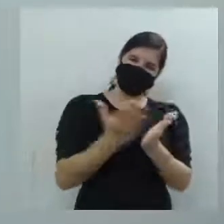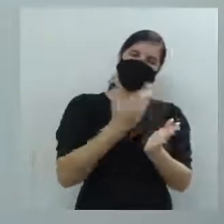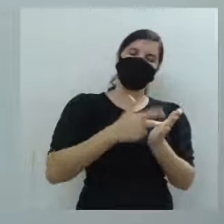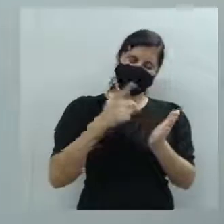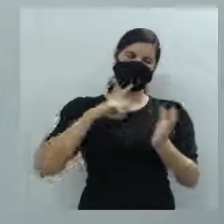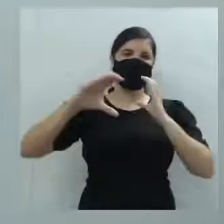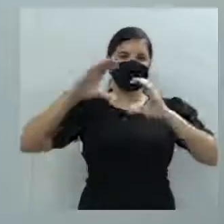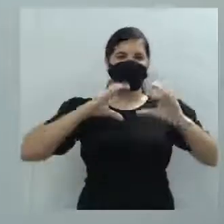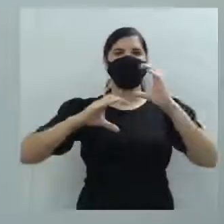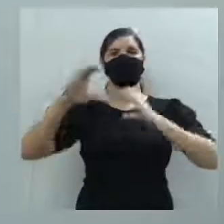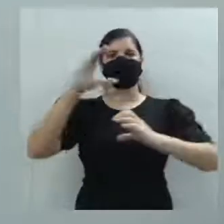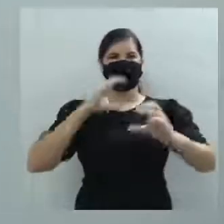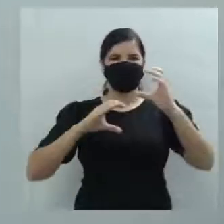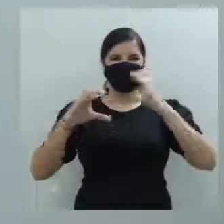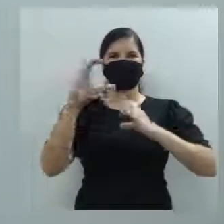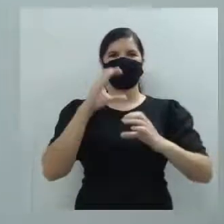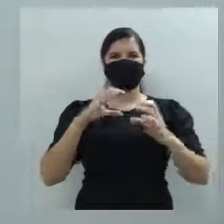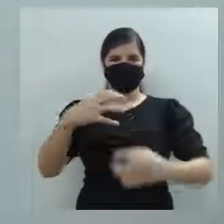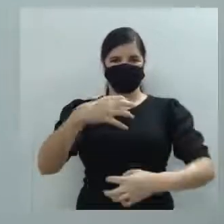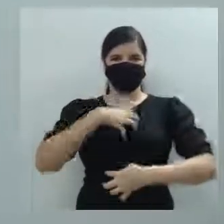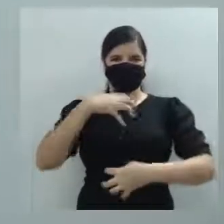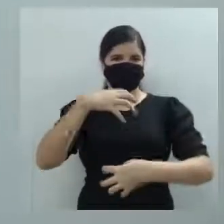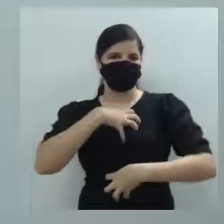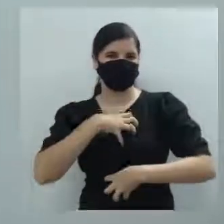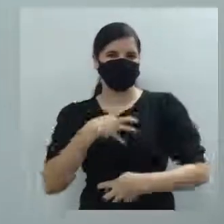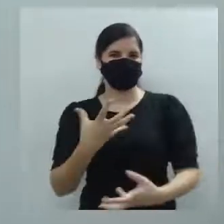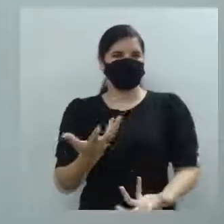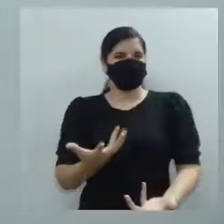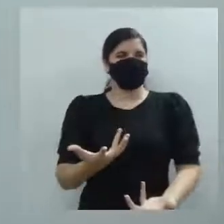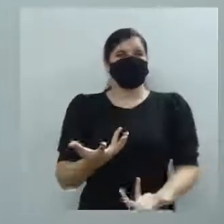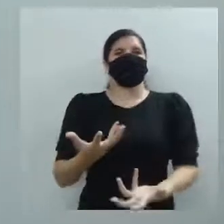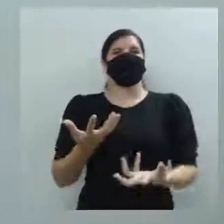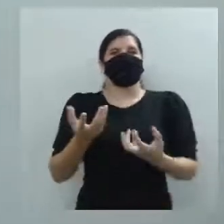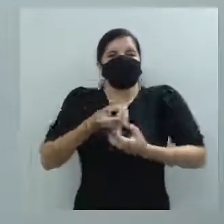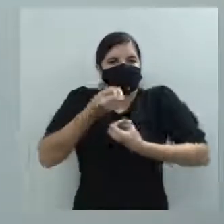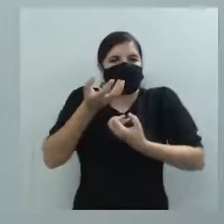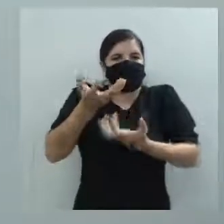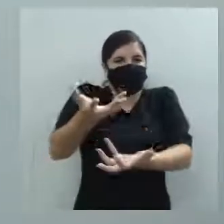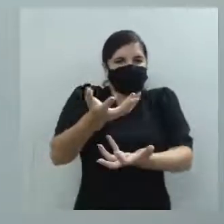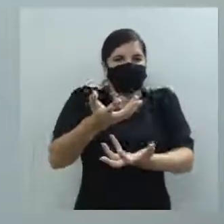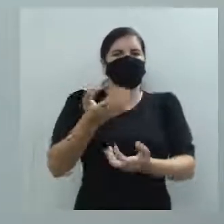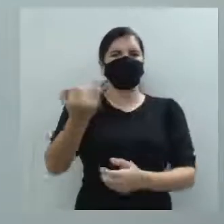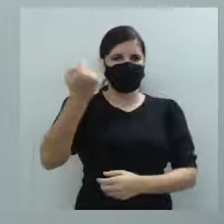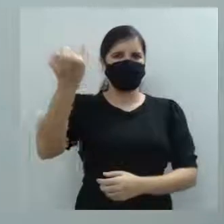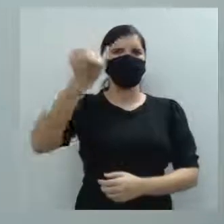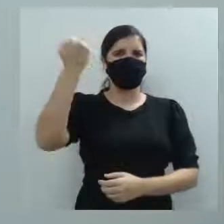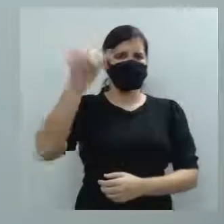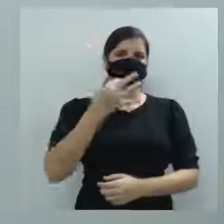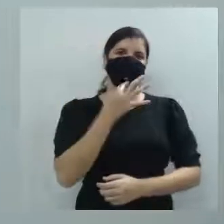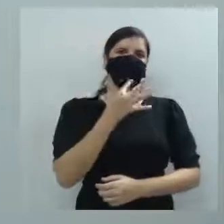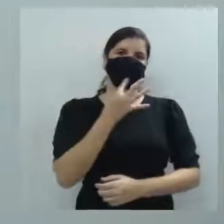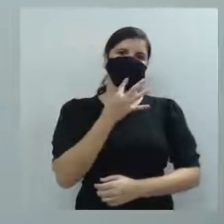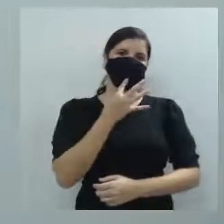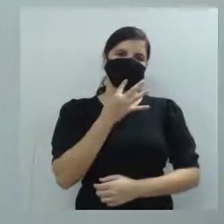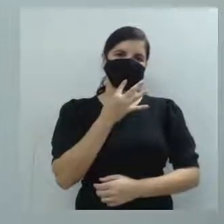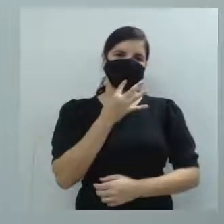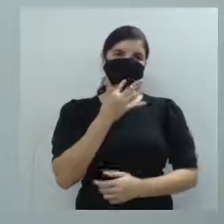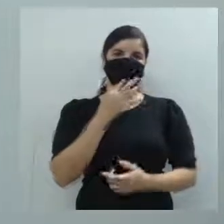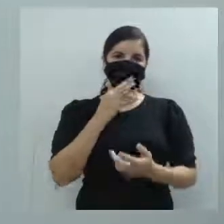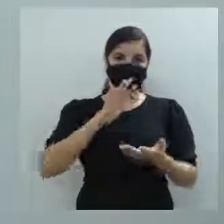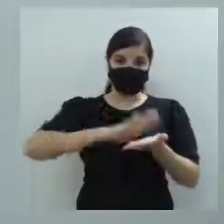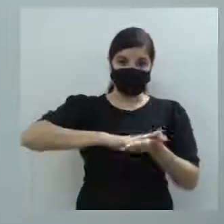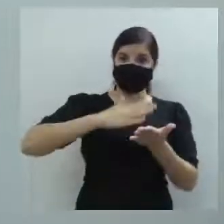comunicam também sentimentos, se comunicam expressões. É importante conhecer, saber